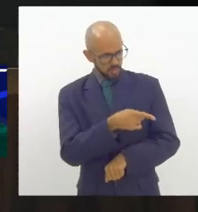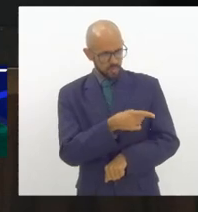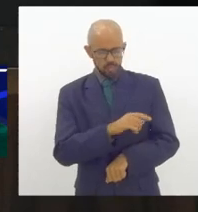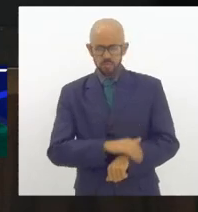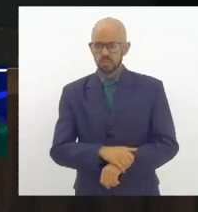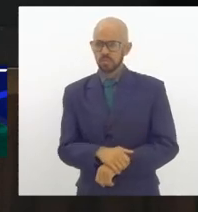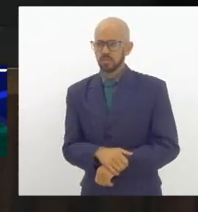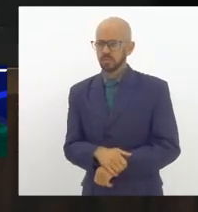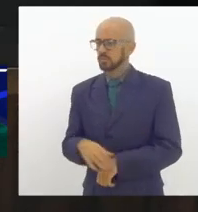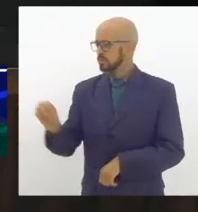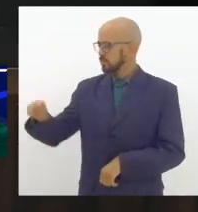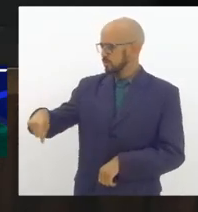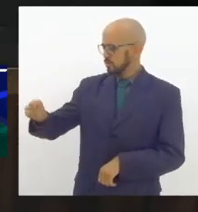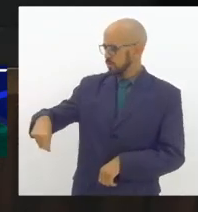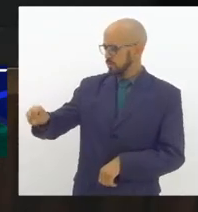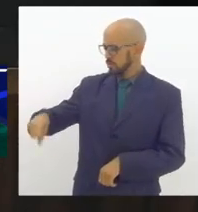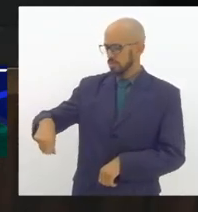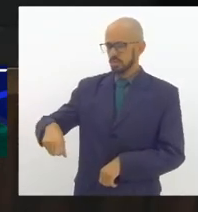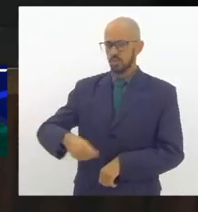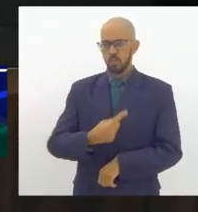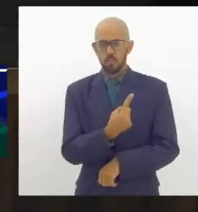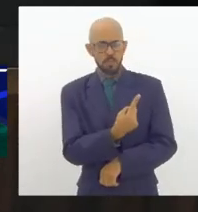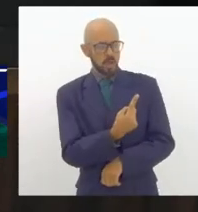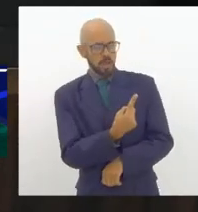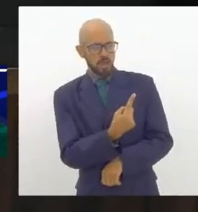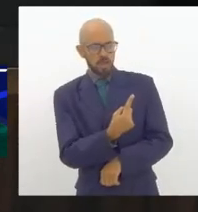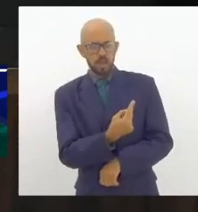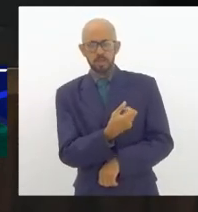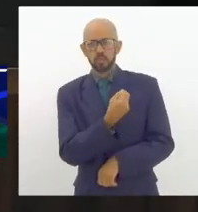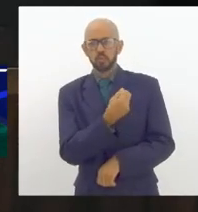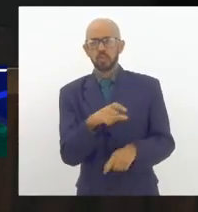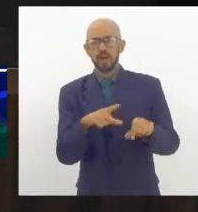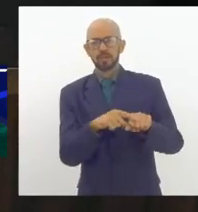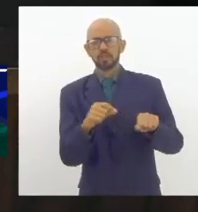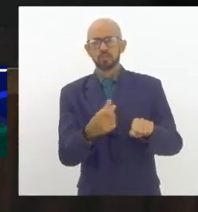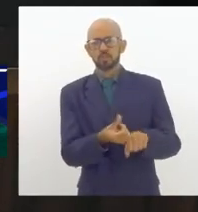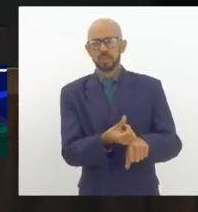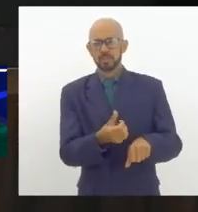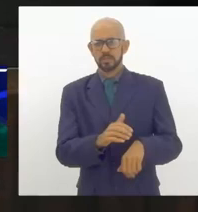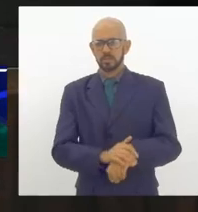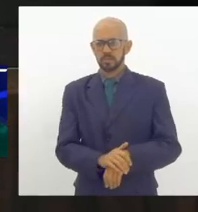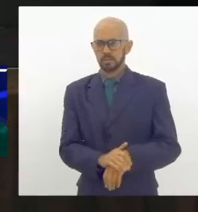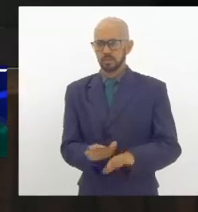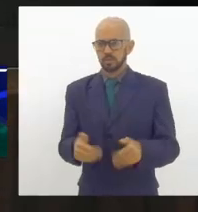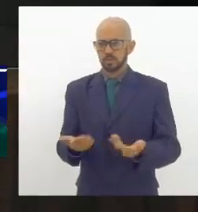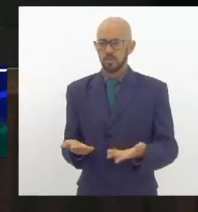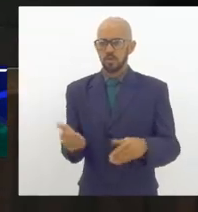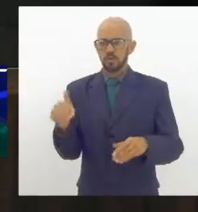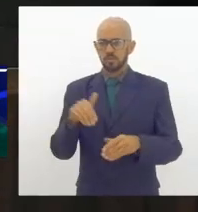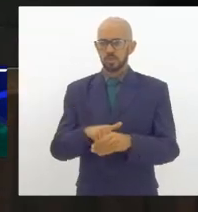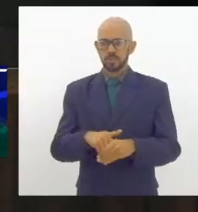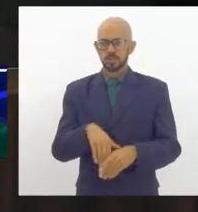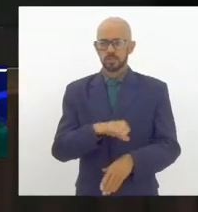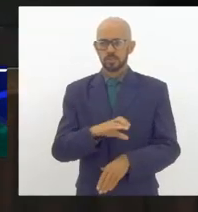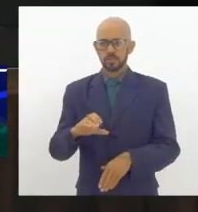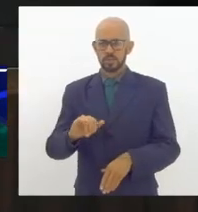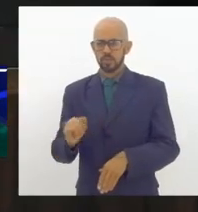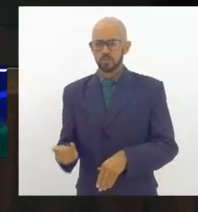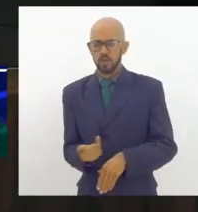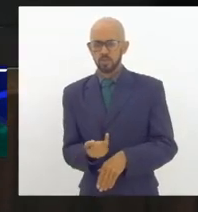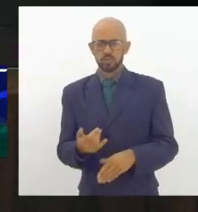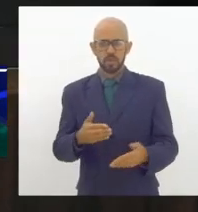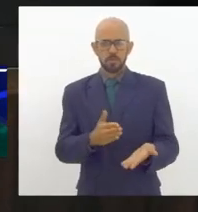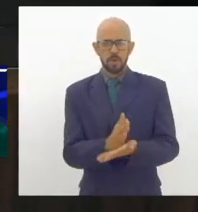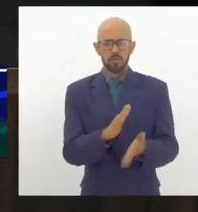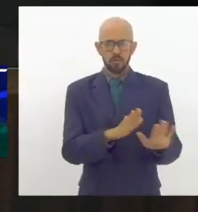nada só foi uma só que estão em votação para está começando de condição os seus que a prova para eles